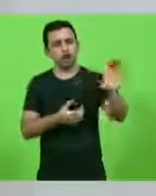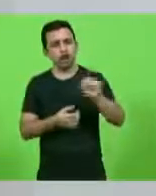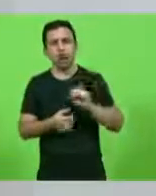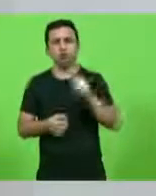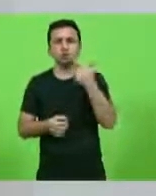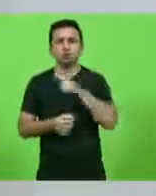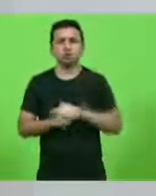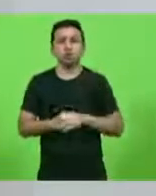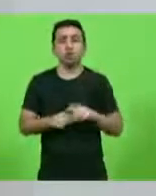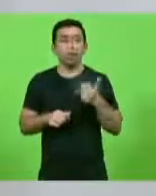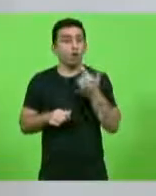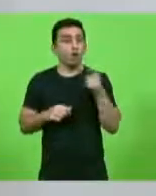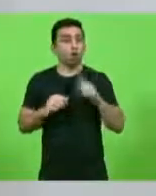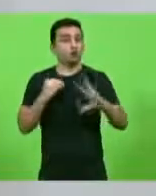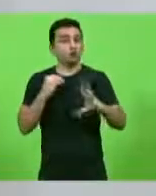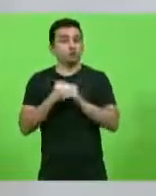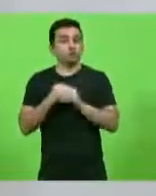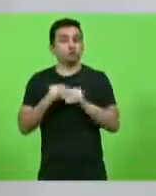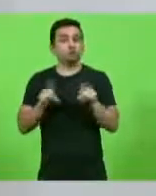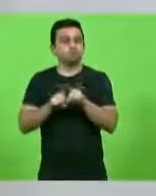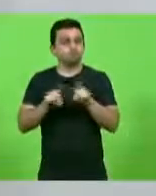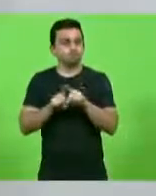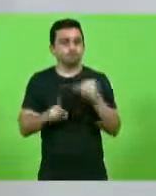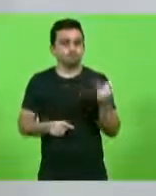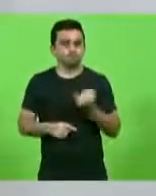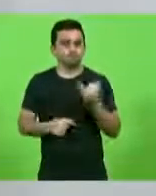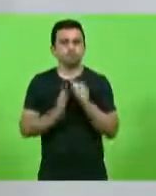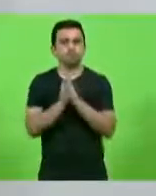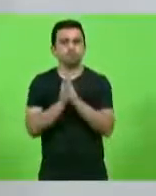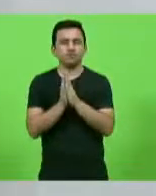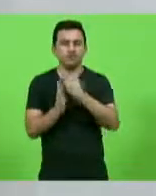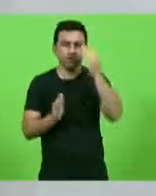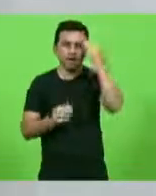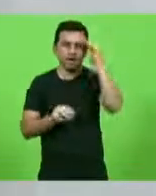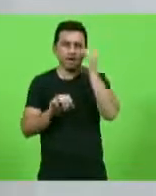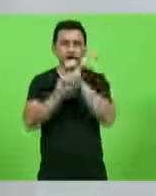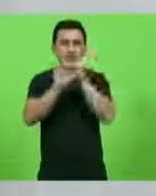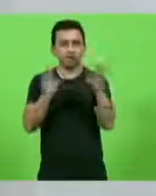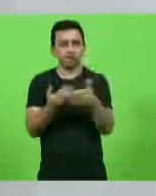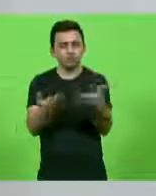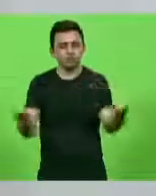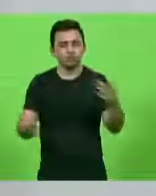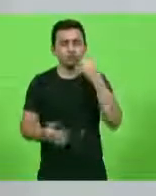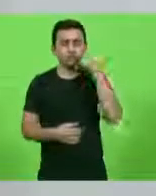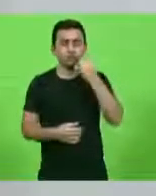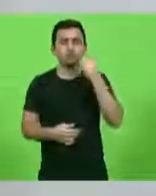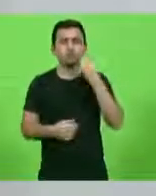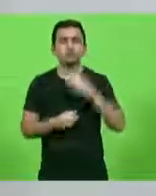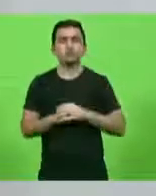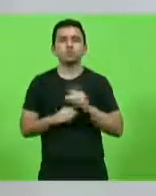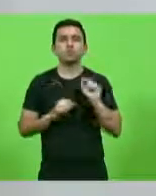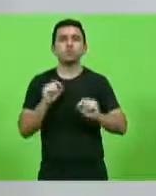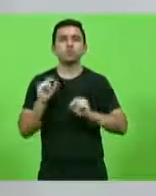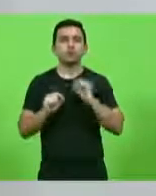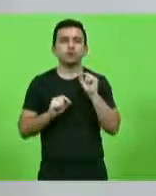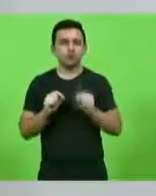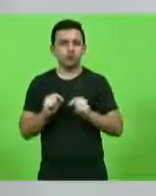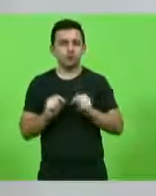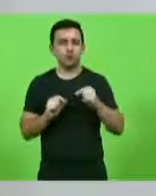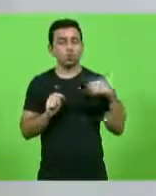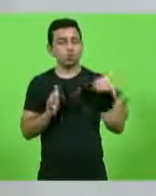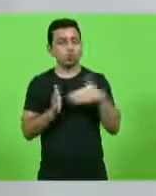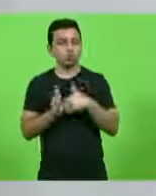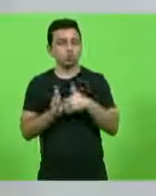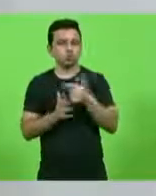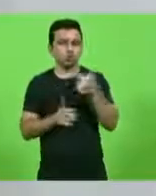recurso. Outra emenda importante, e aí eu peço a compreensão dos deputados, qual foi? Que nos últimos 12